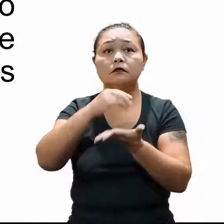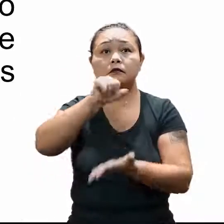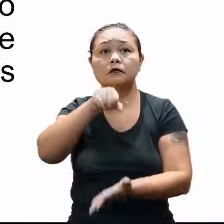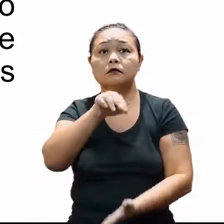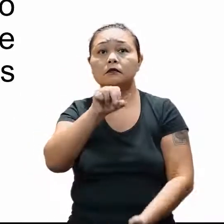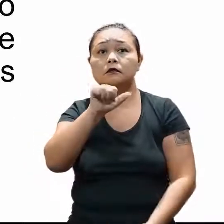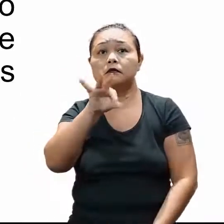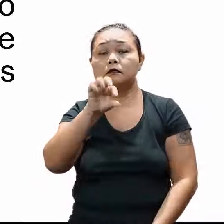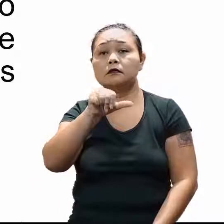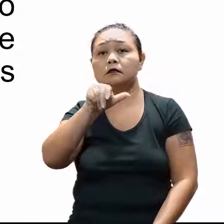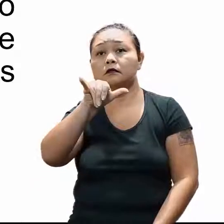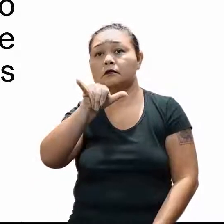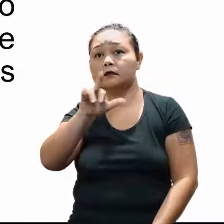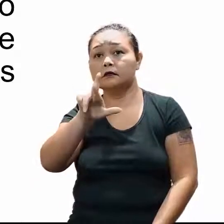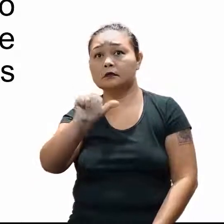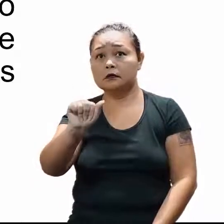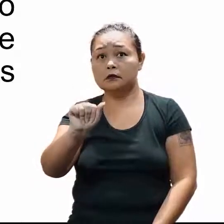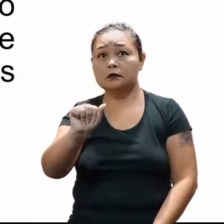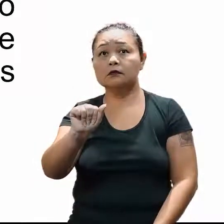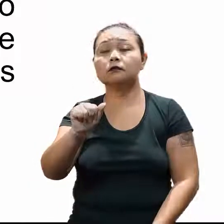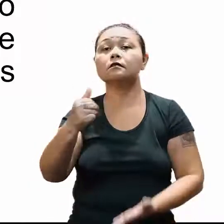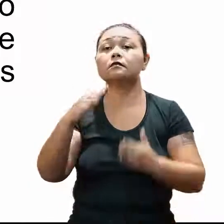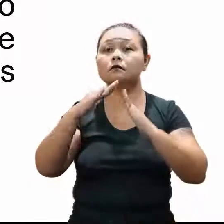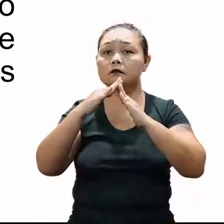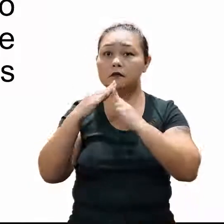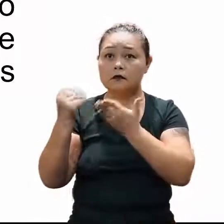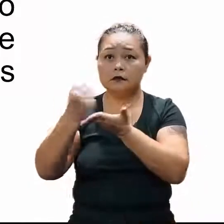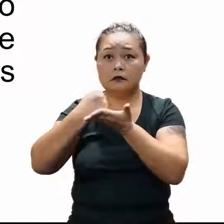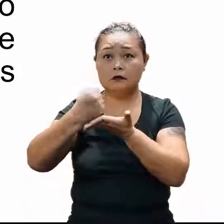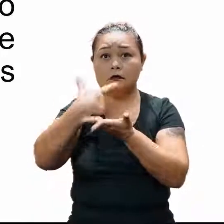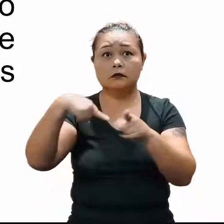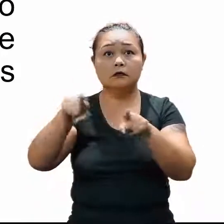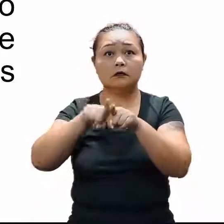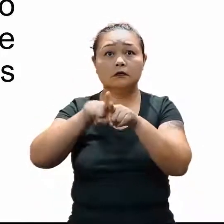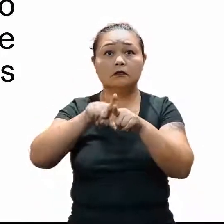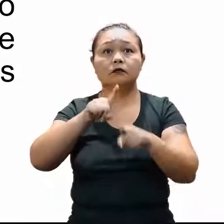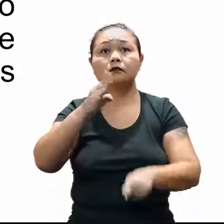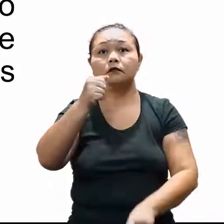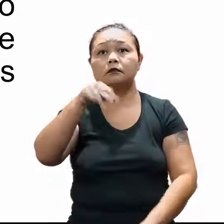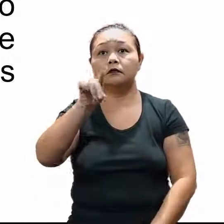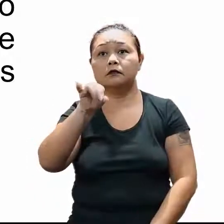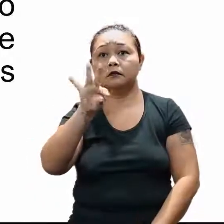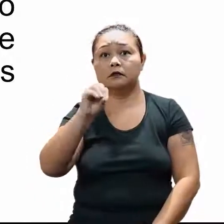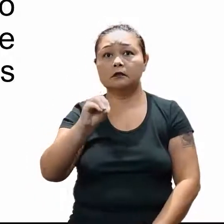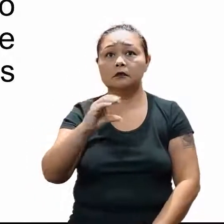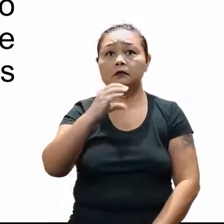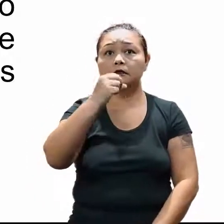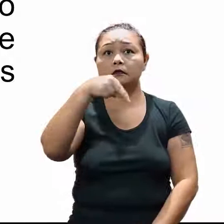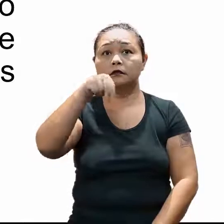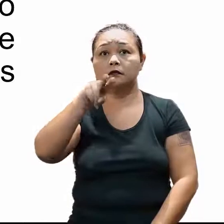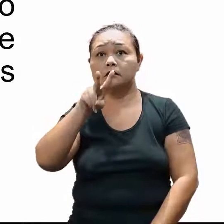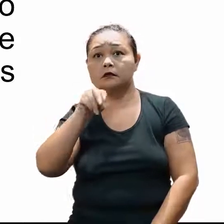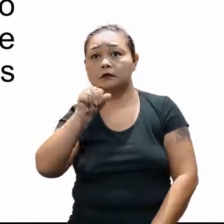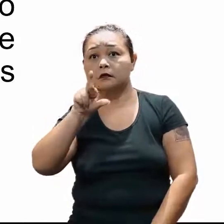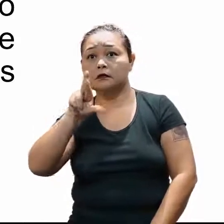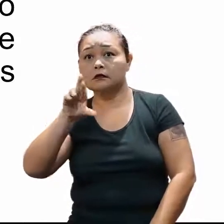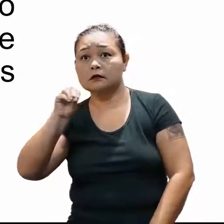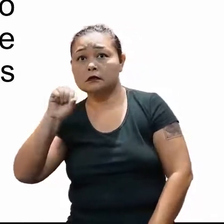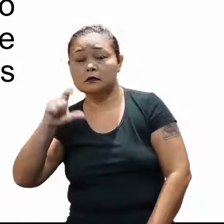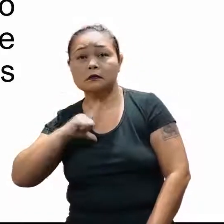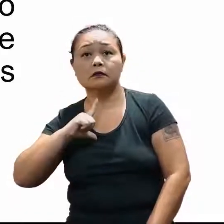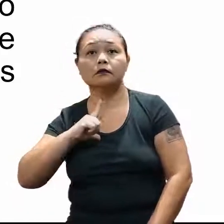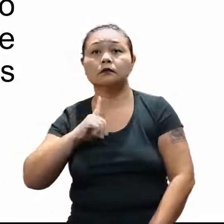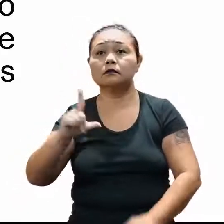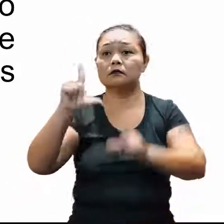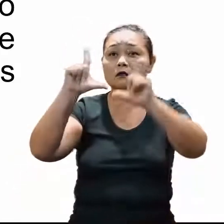João Salustiano Lira. Nós temos o farmacêutico também, Benedito Canavarro. O